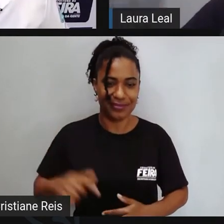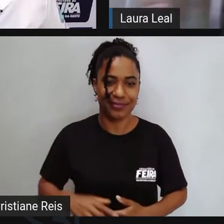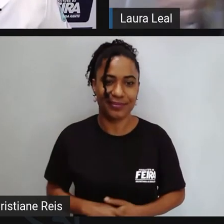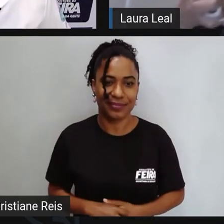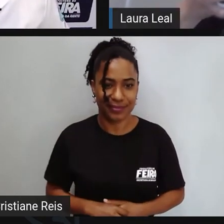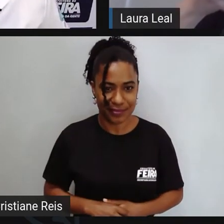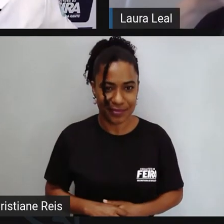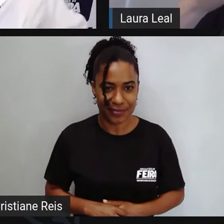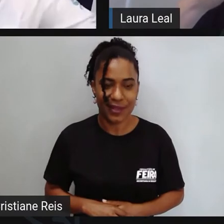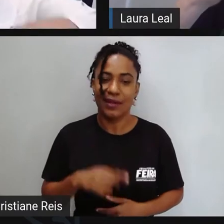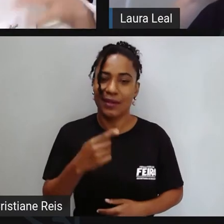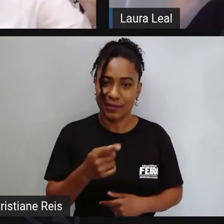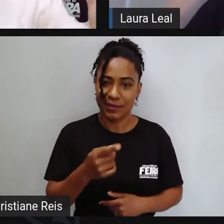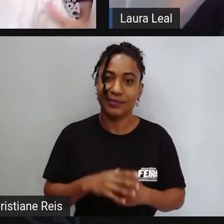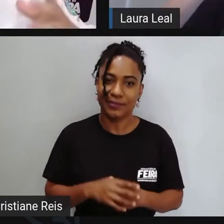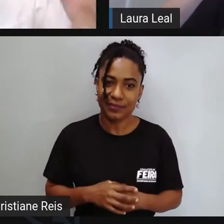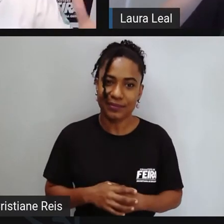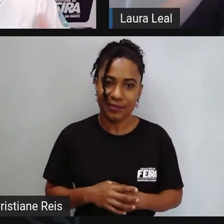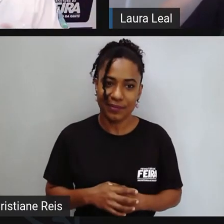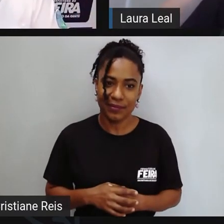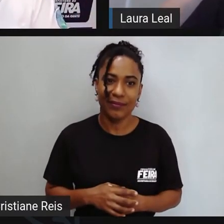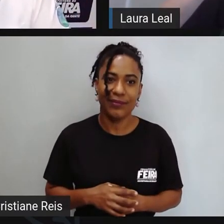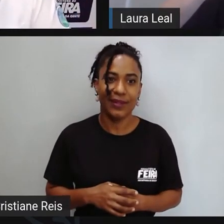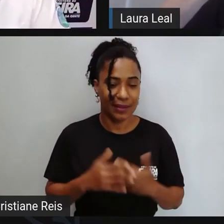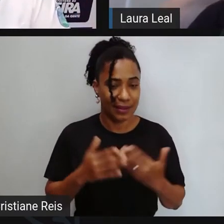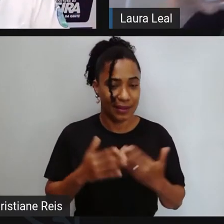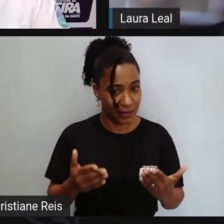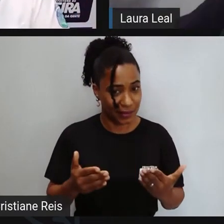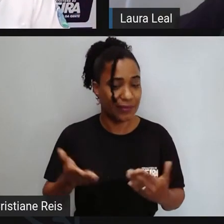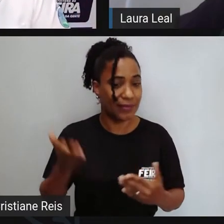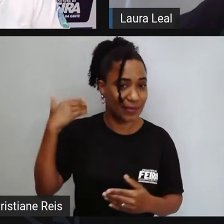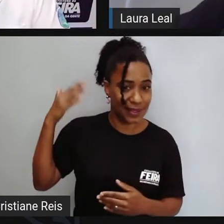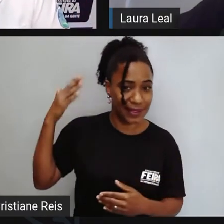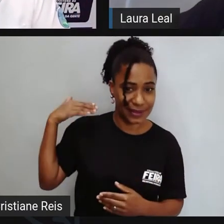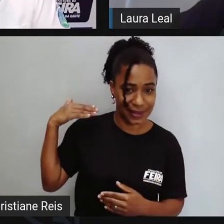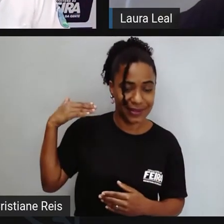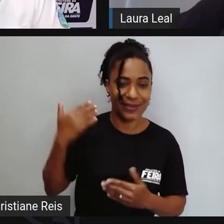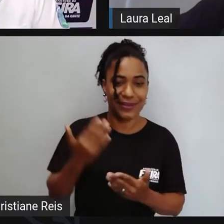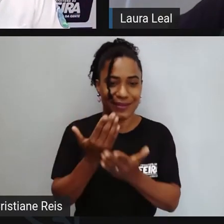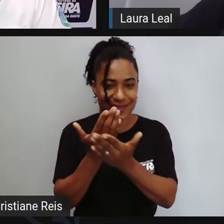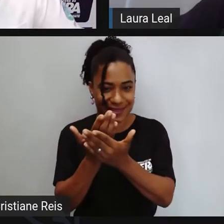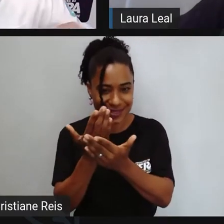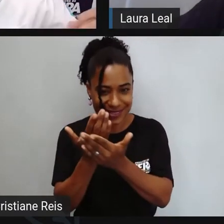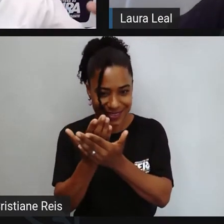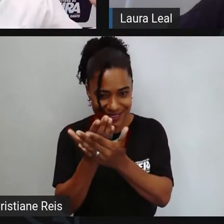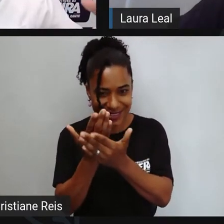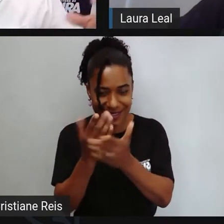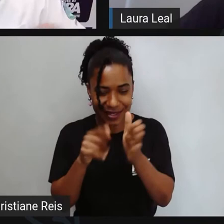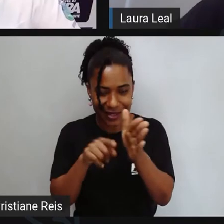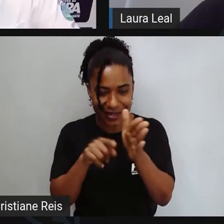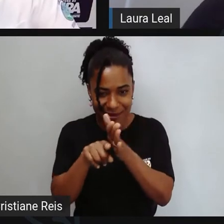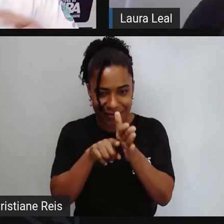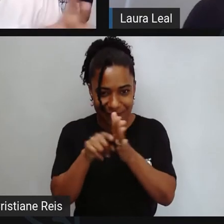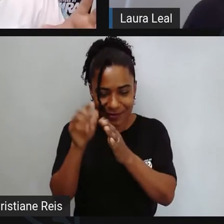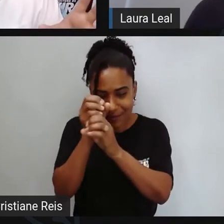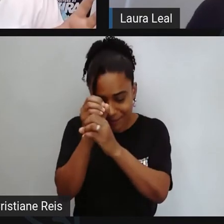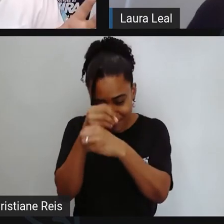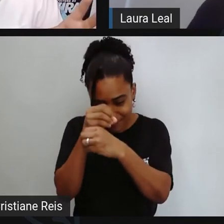no contato com esse ambiente científico, né, que eu estive lá no laboratório, eu vi que passaram em